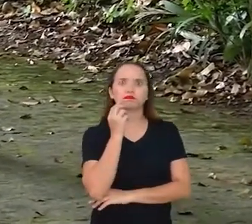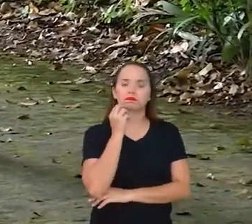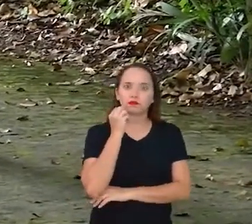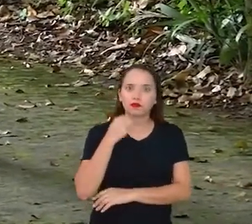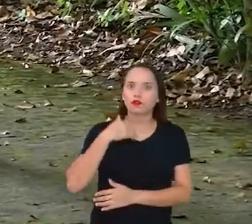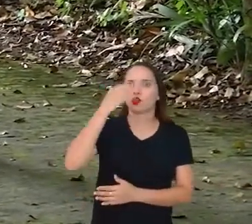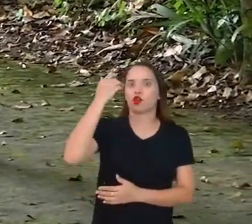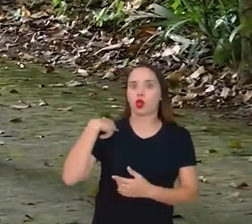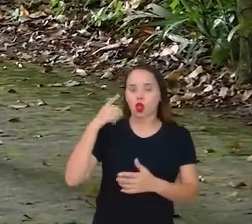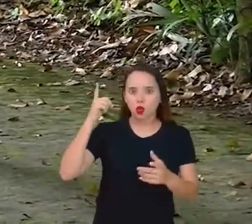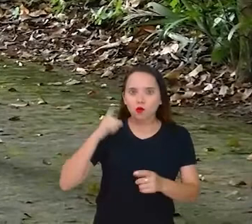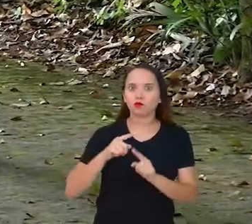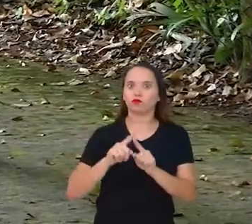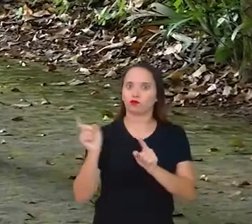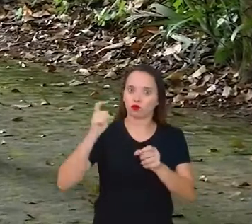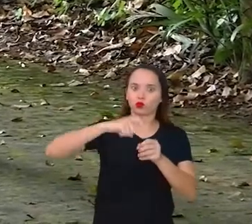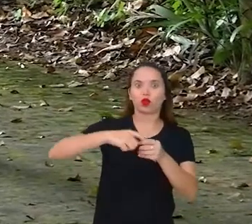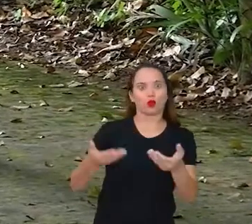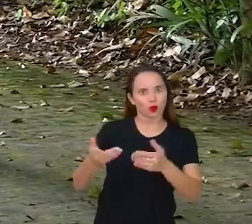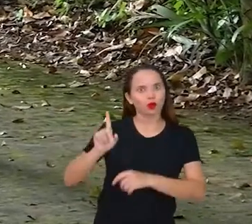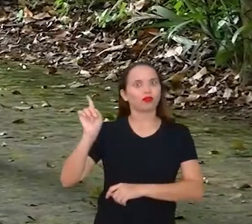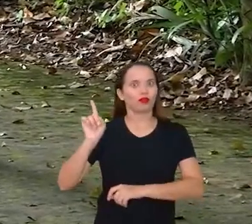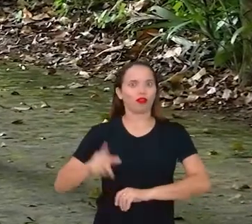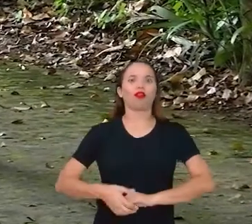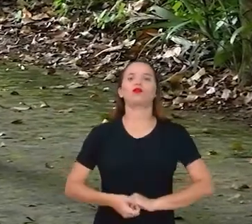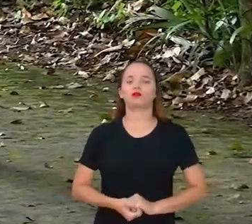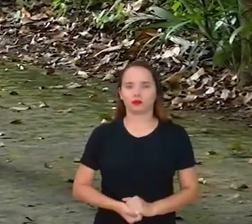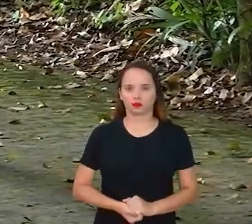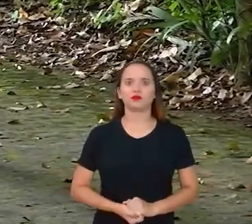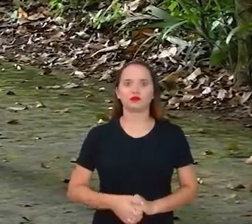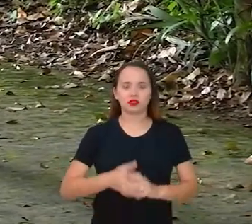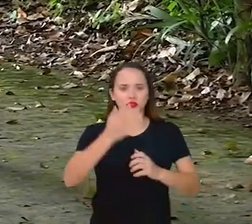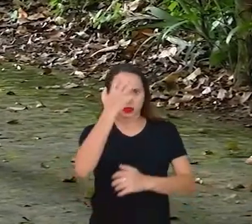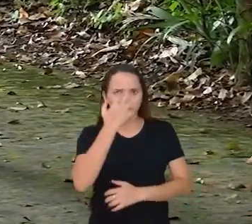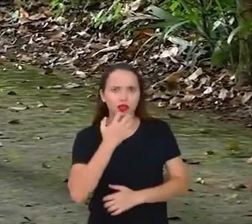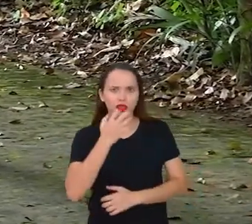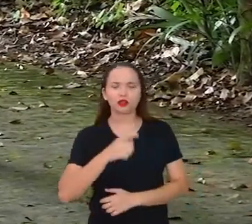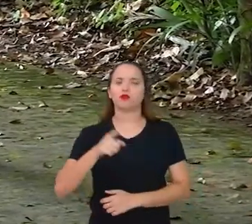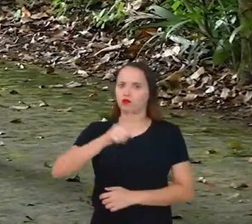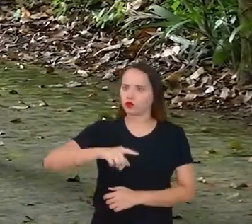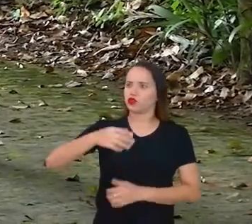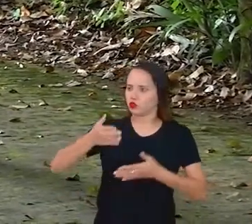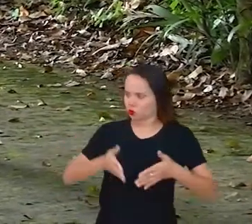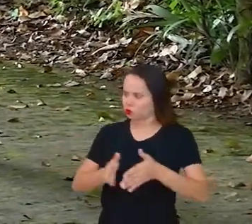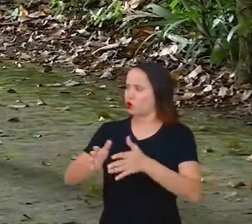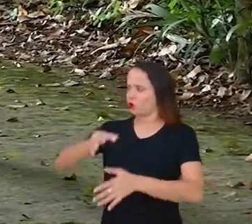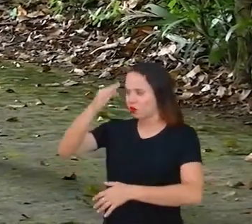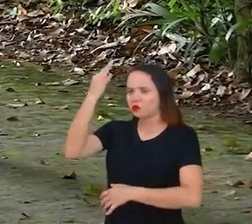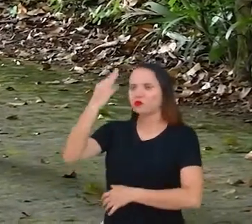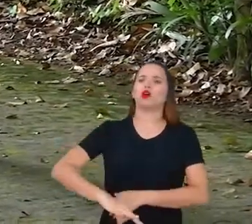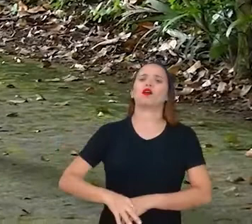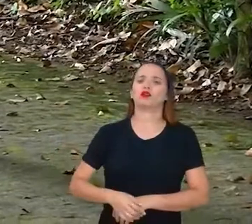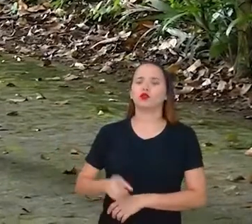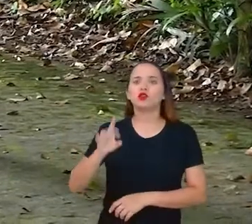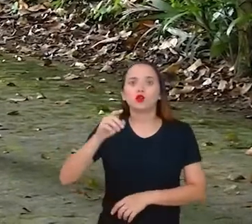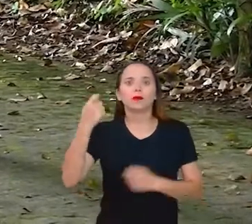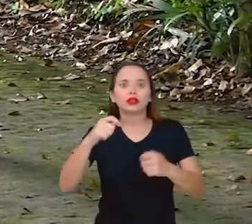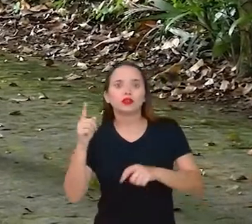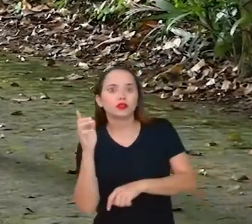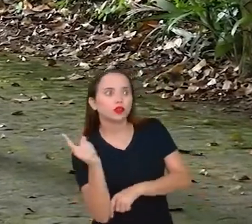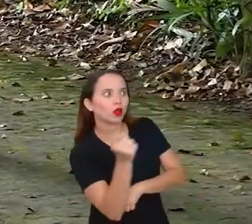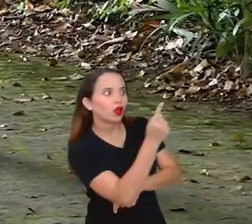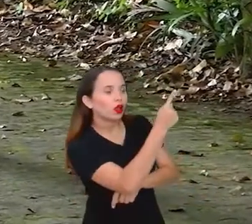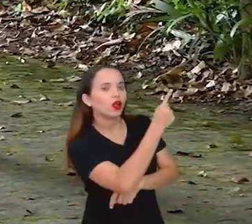Eu acabei de vir de lá, sabia? Sério? Vocês estão no caminho certo. É só seguir em frente